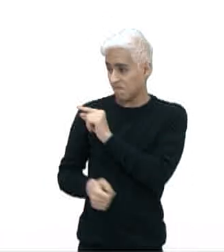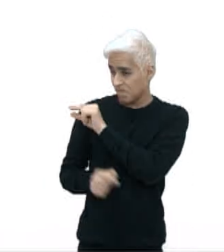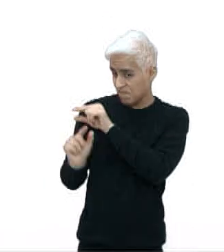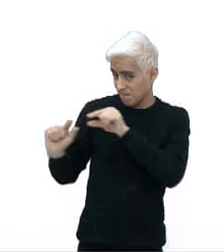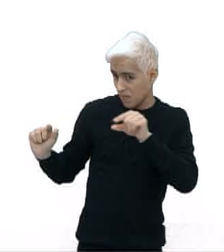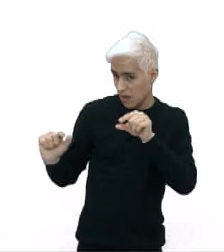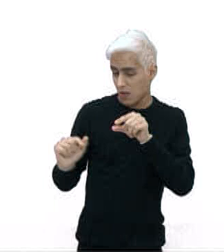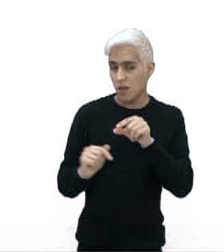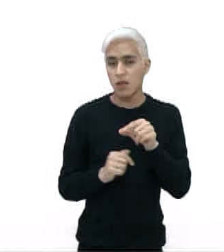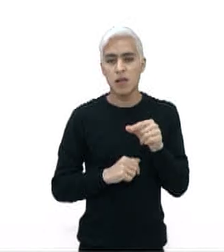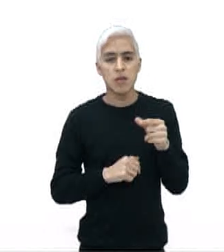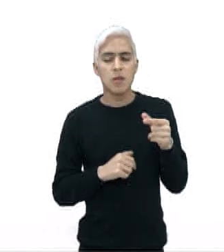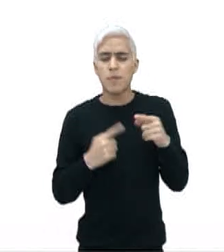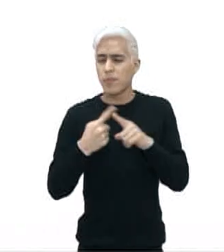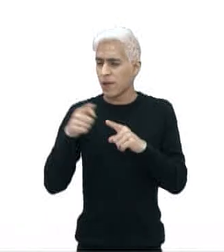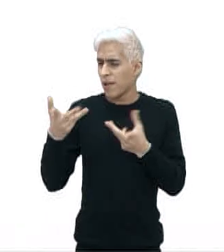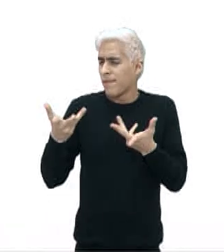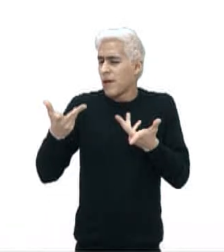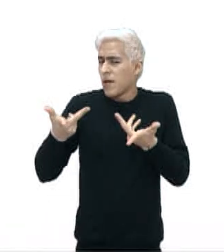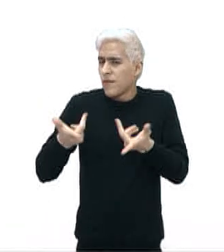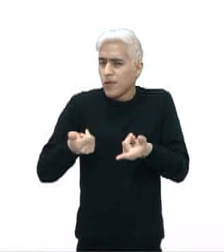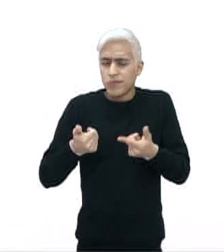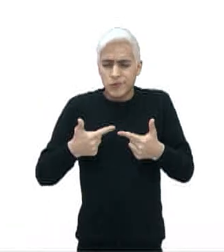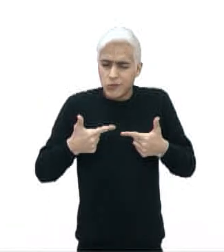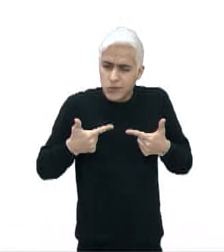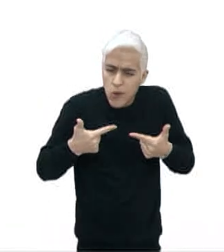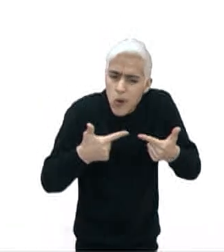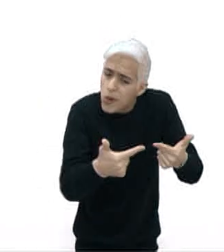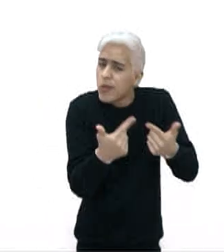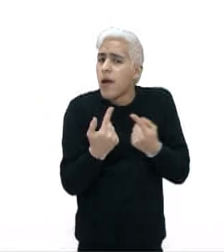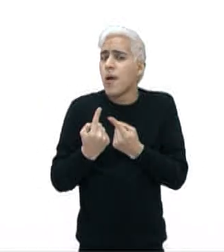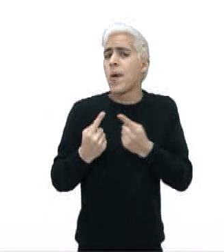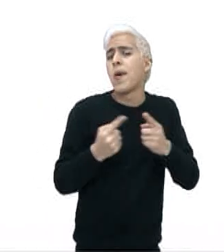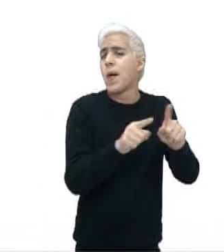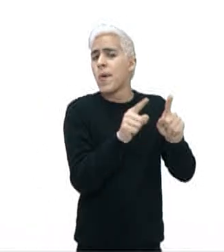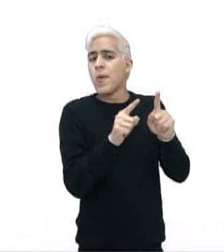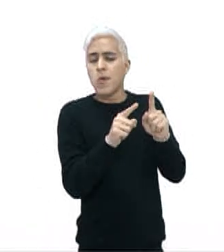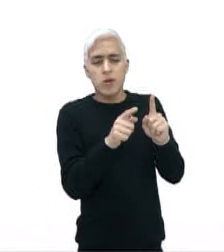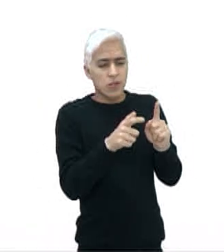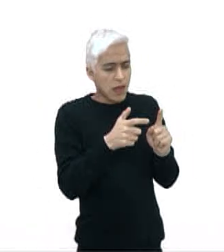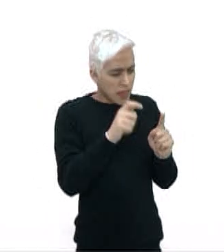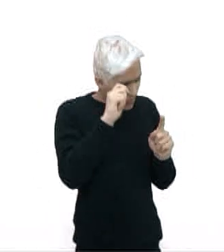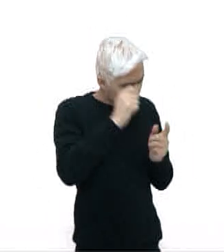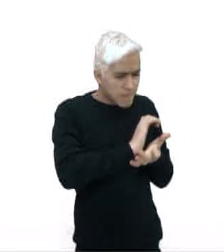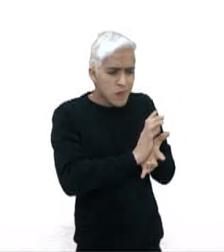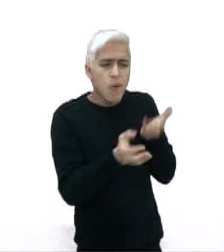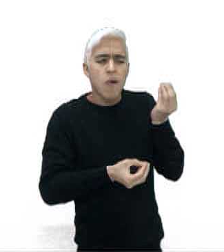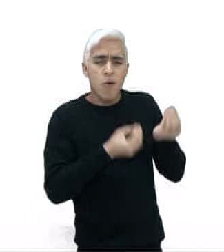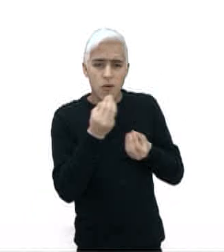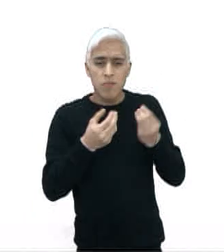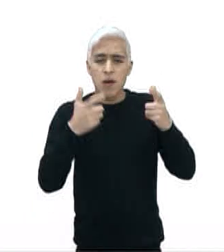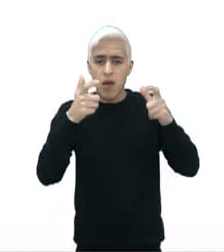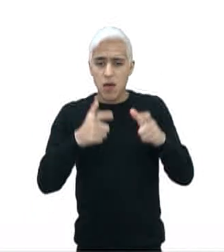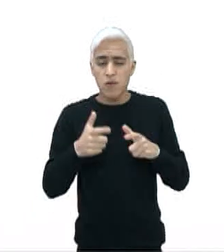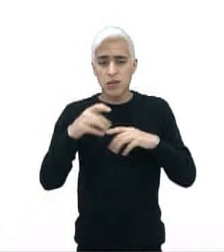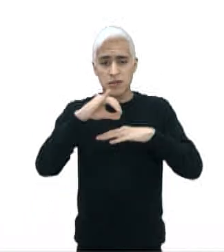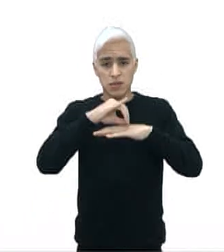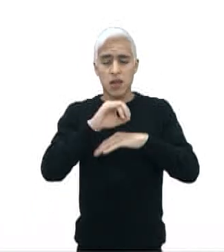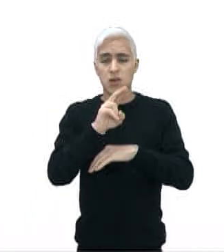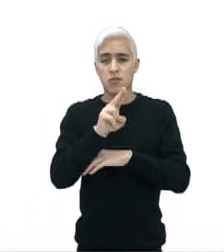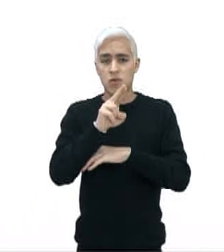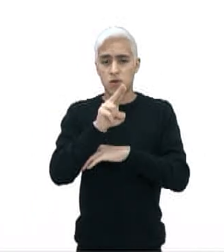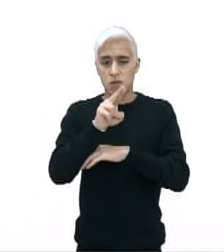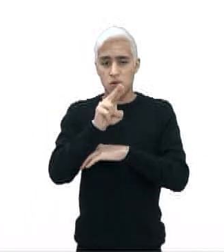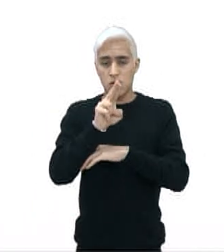pelos extraordinários serviços prestados à luta contra a discriminação racial na sede da Unesco em